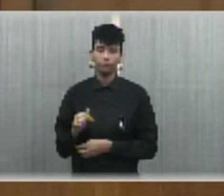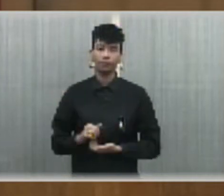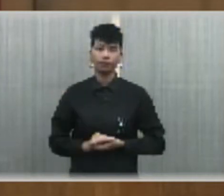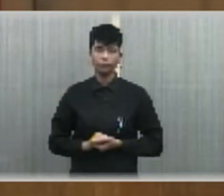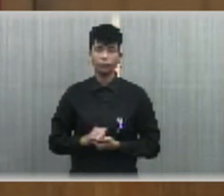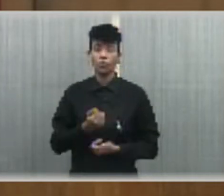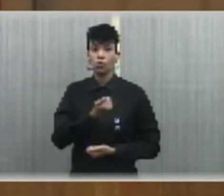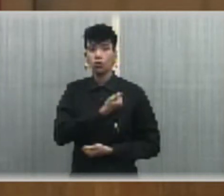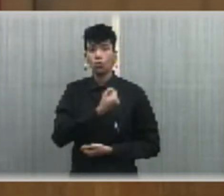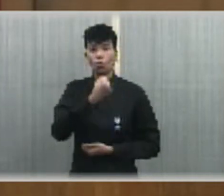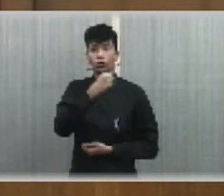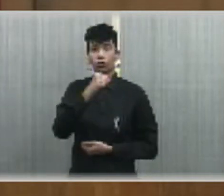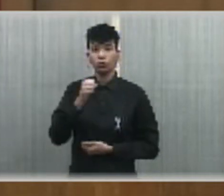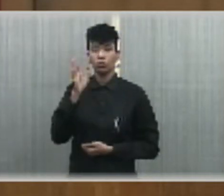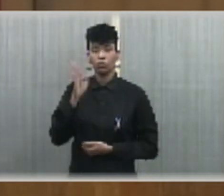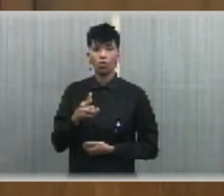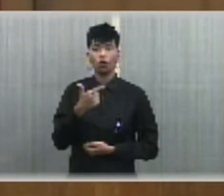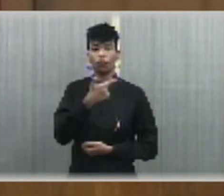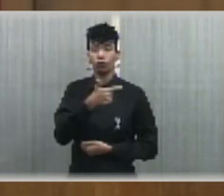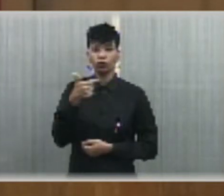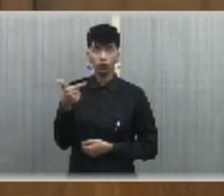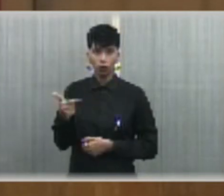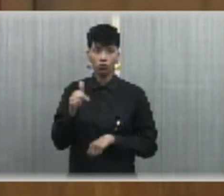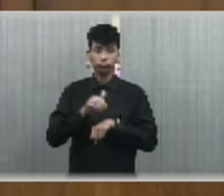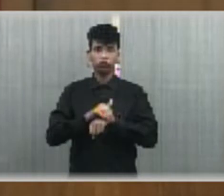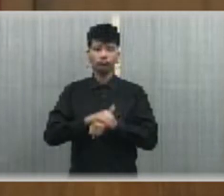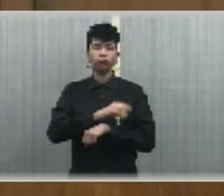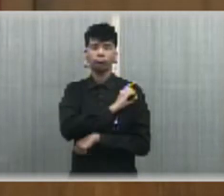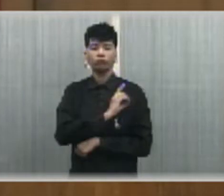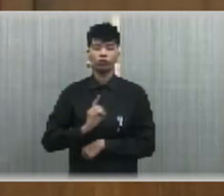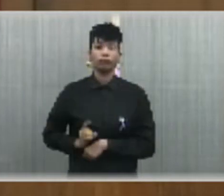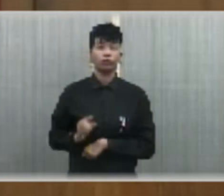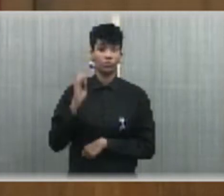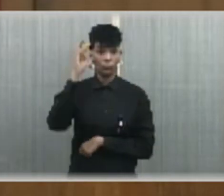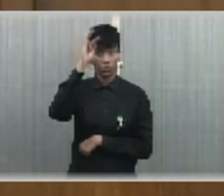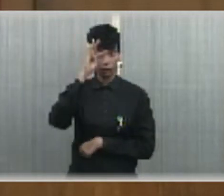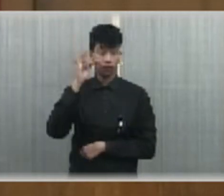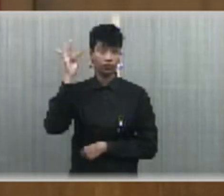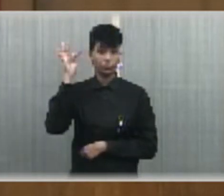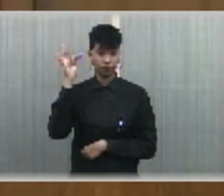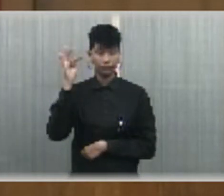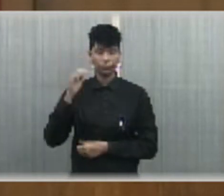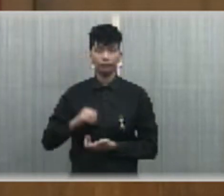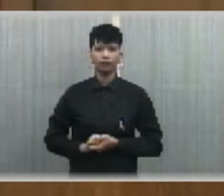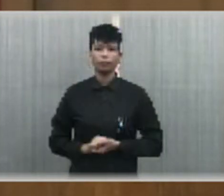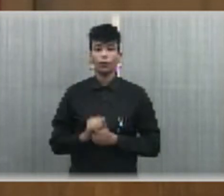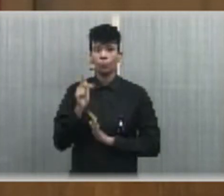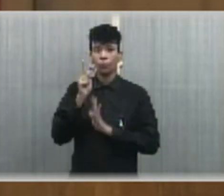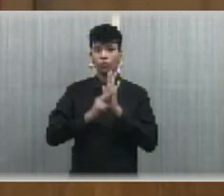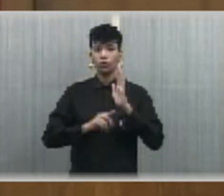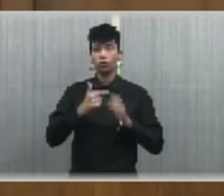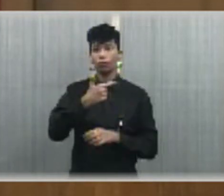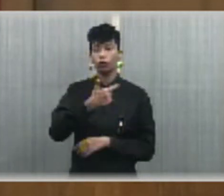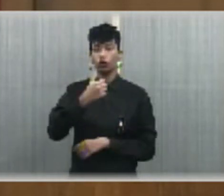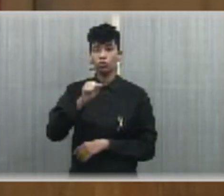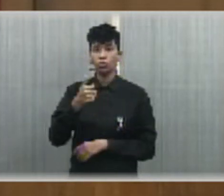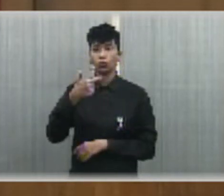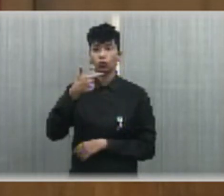De número 88/2022, de autoria da senhora deputada Tereza Brito, processo